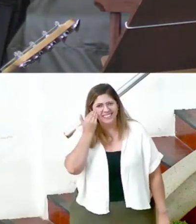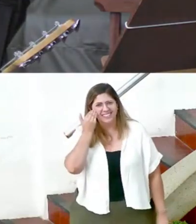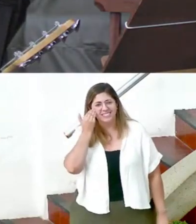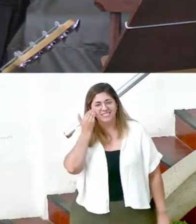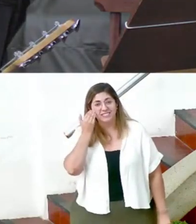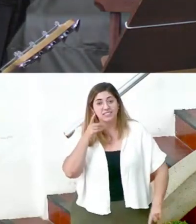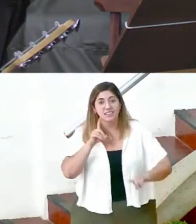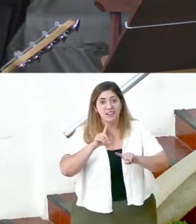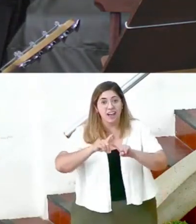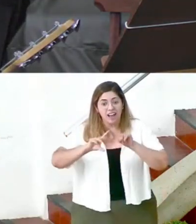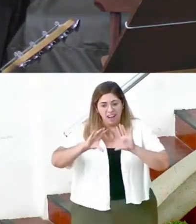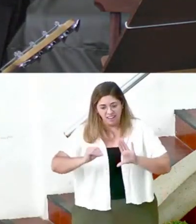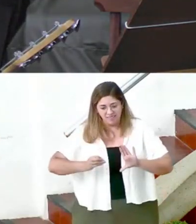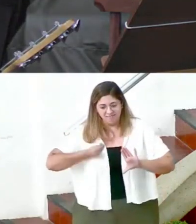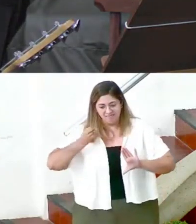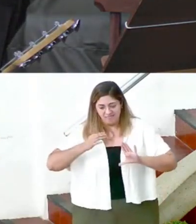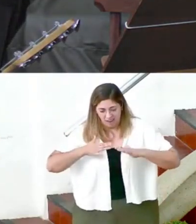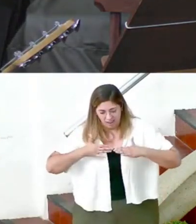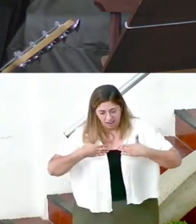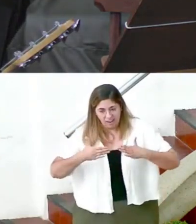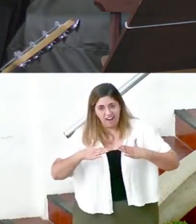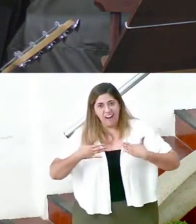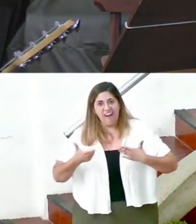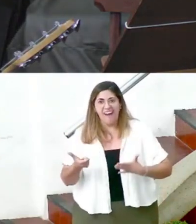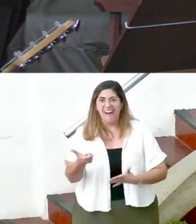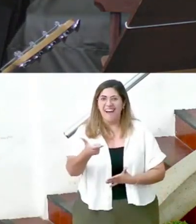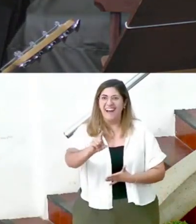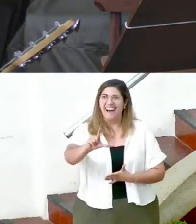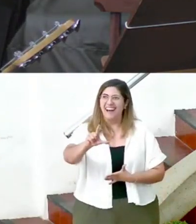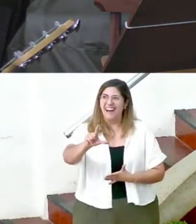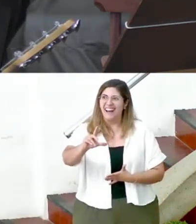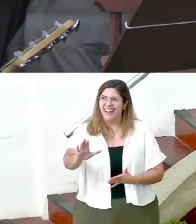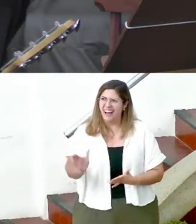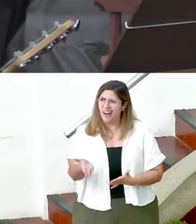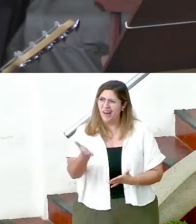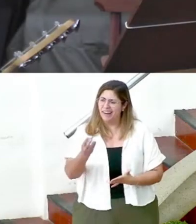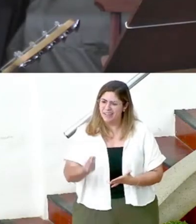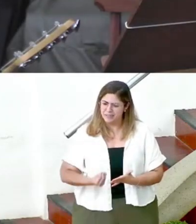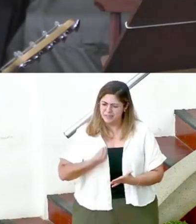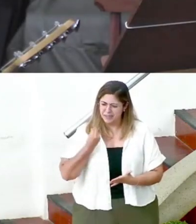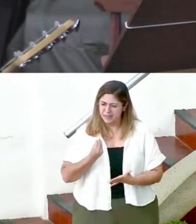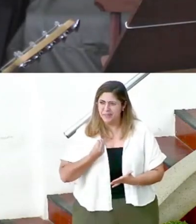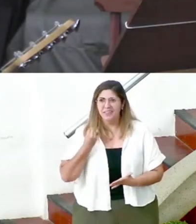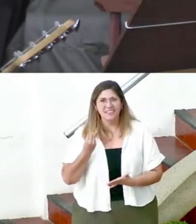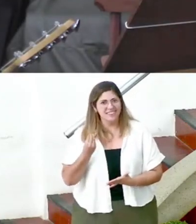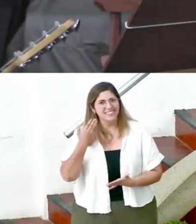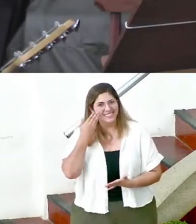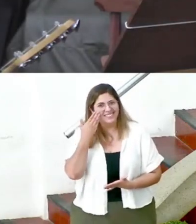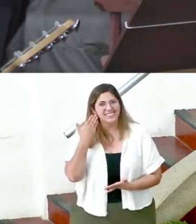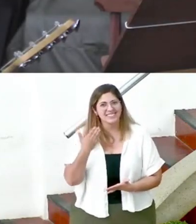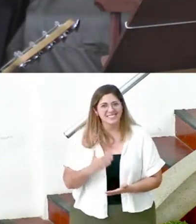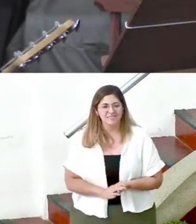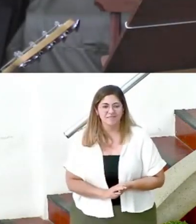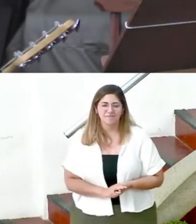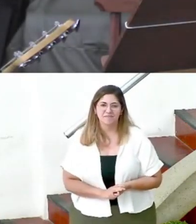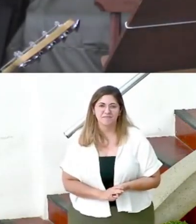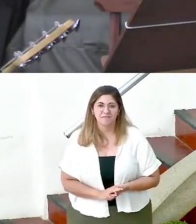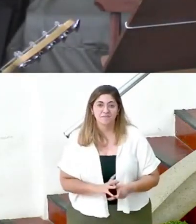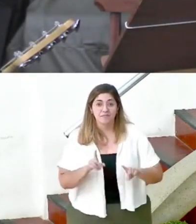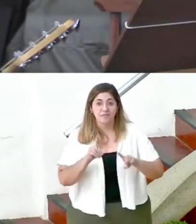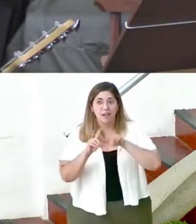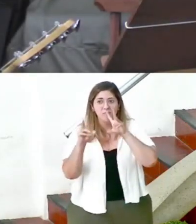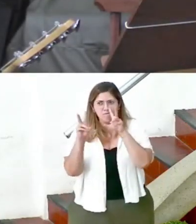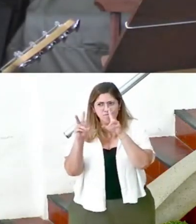a gente viveu como uma criança que não respira e passa a respirar. Então,